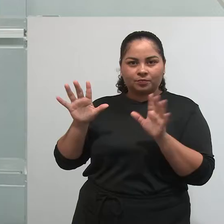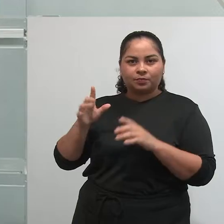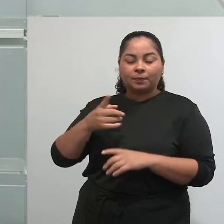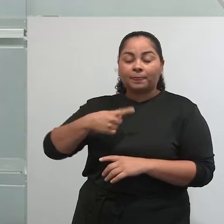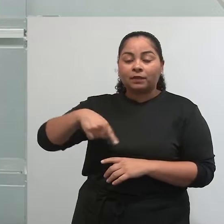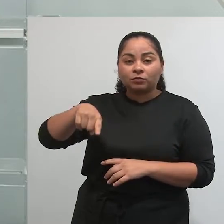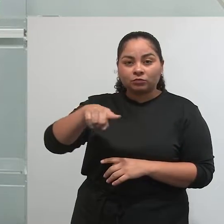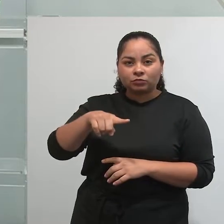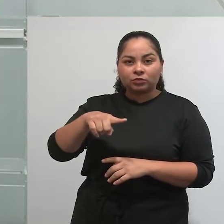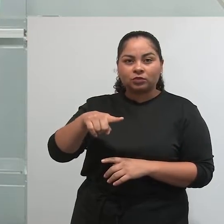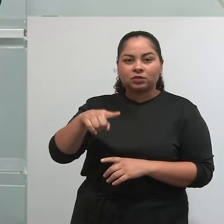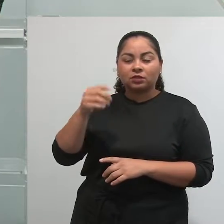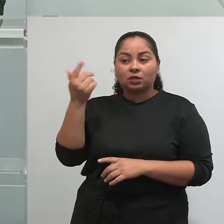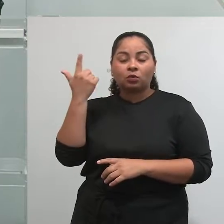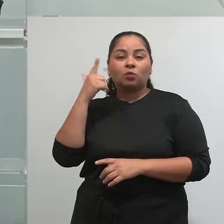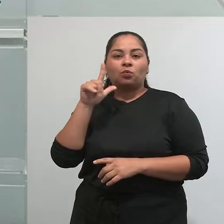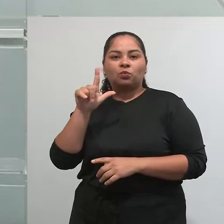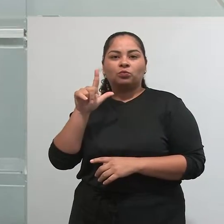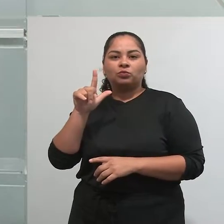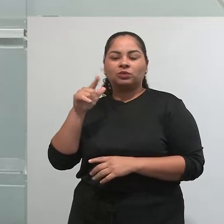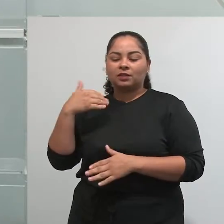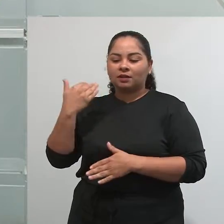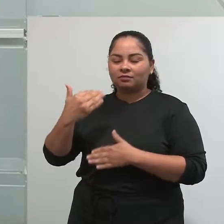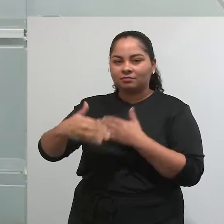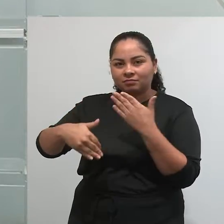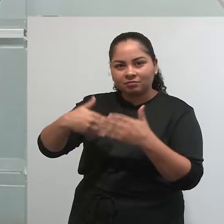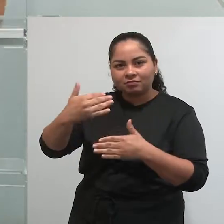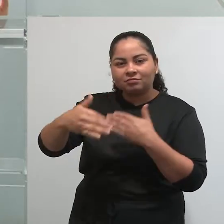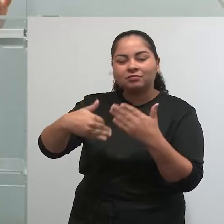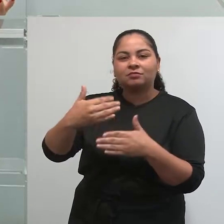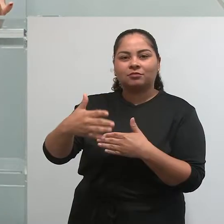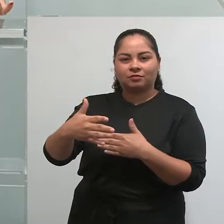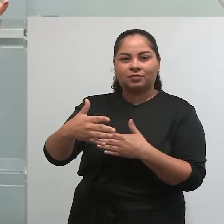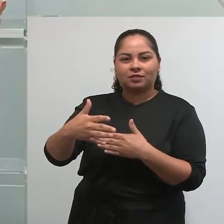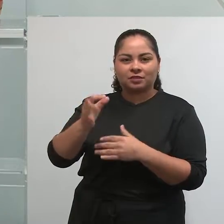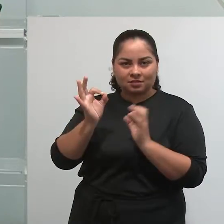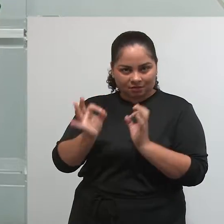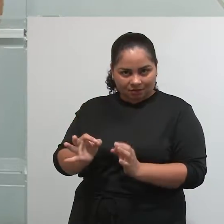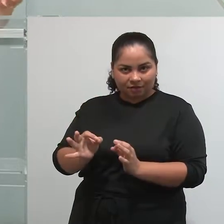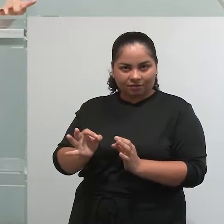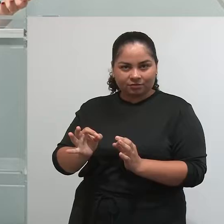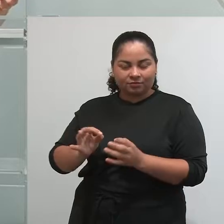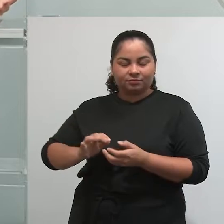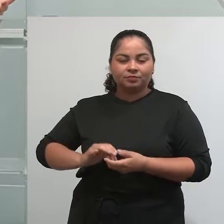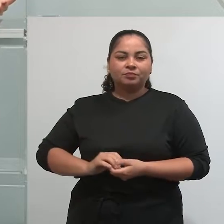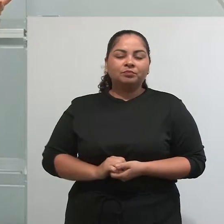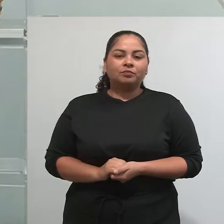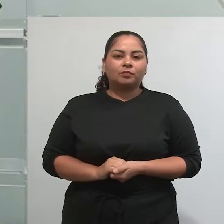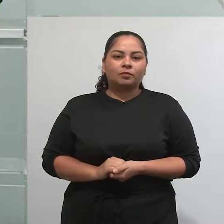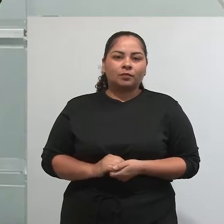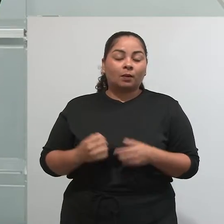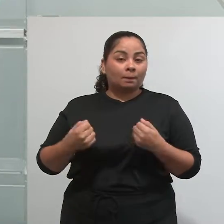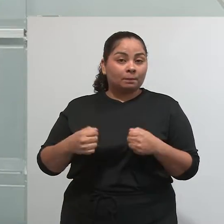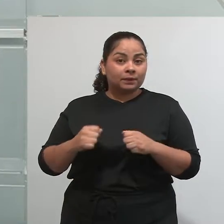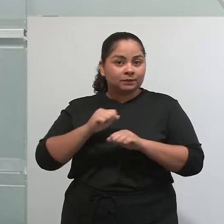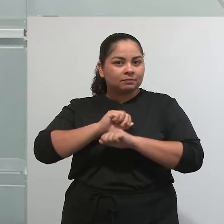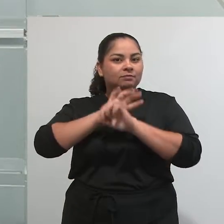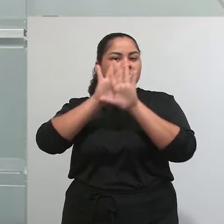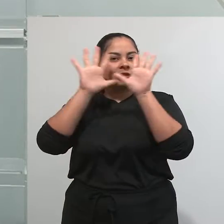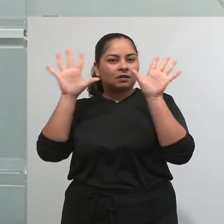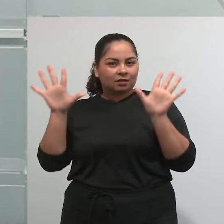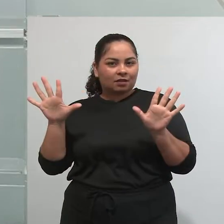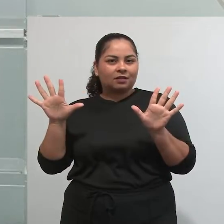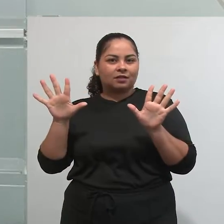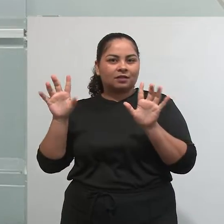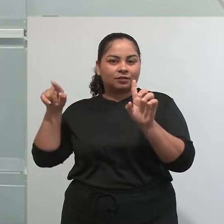idealizador do projeto, quanto para aquelas pessoas que acham que você vai mudar algo da noite para o dia. Então, nós temos que ter muito